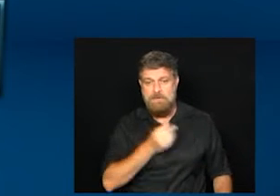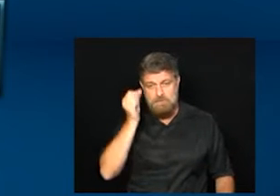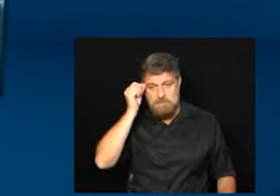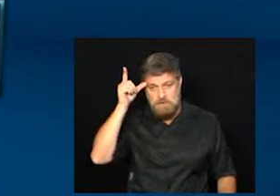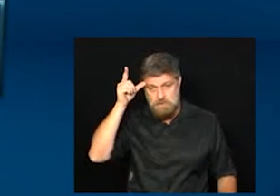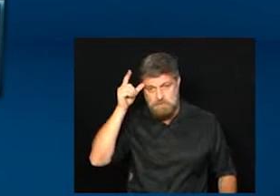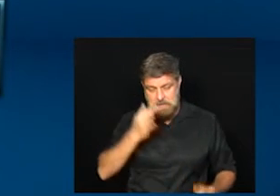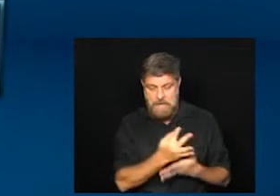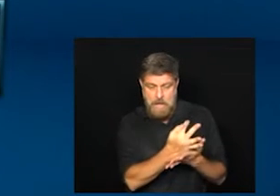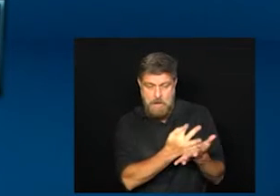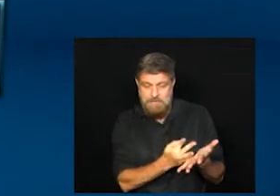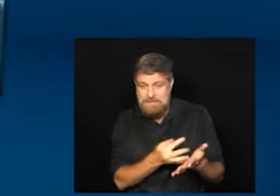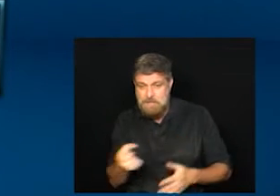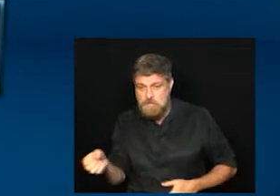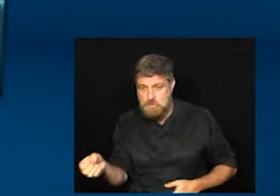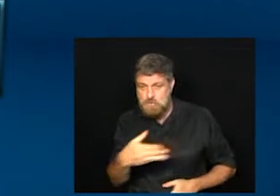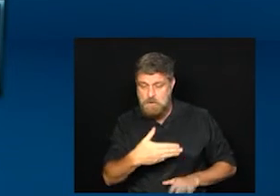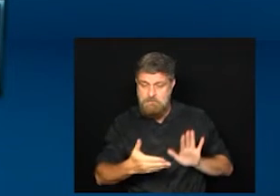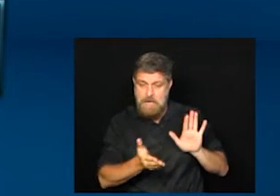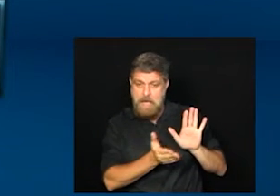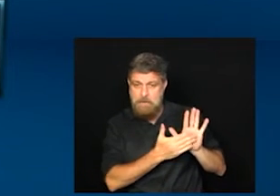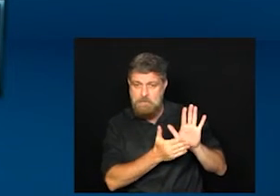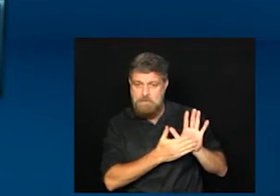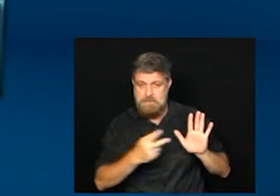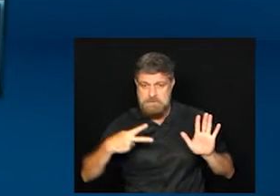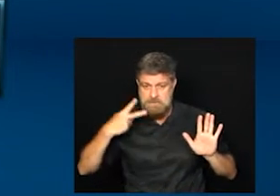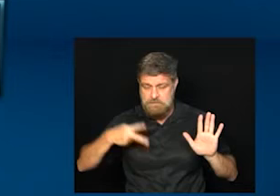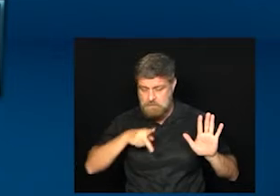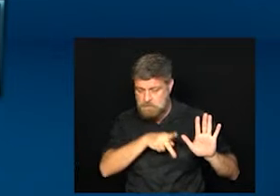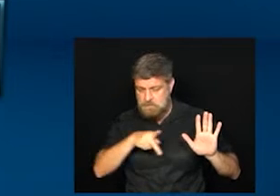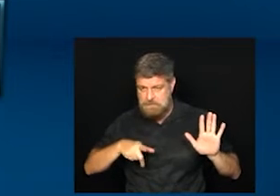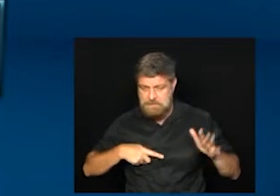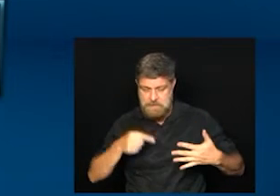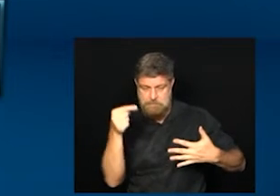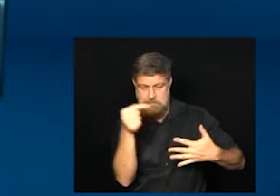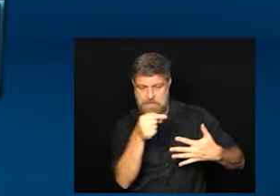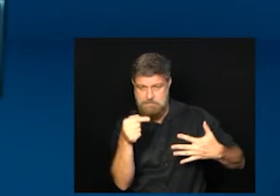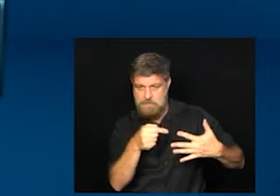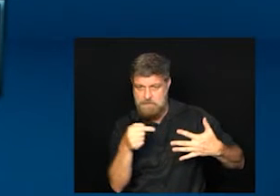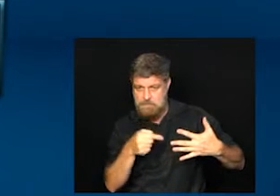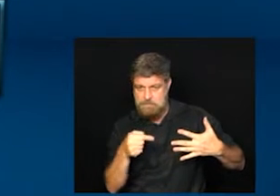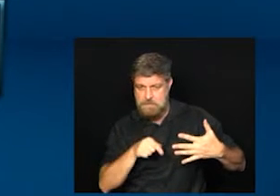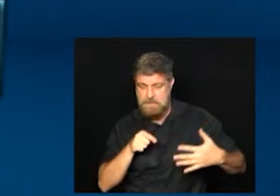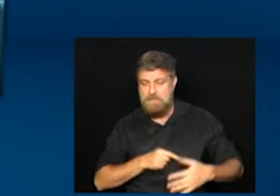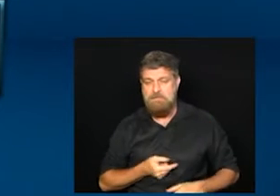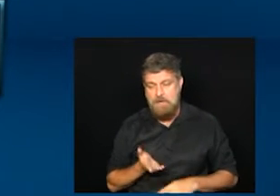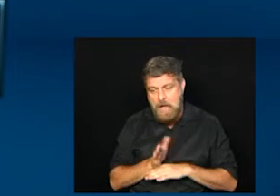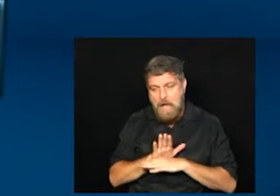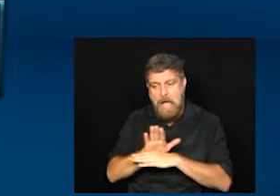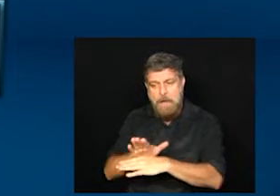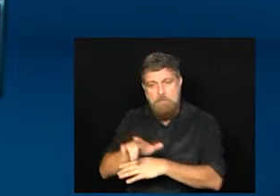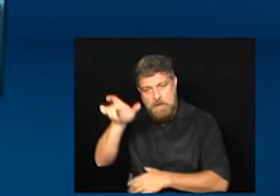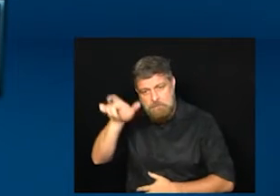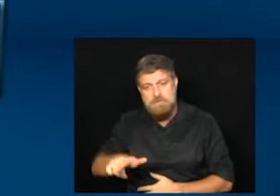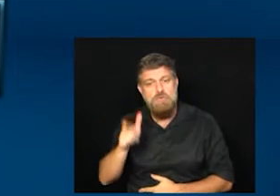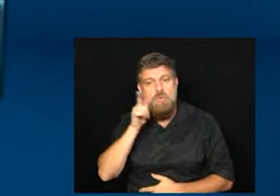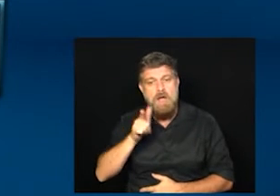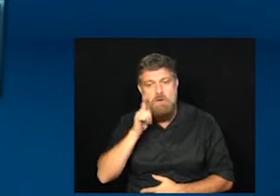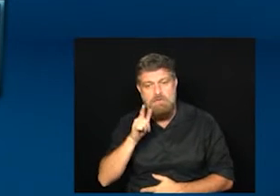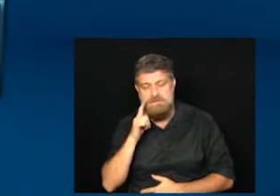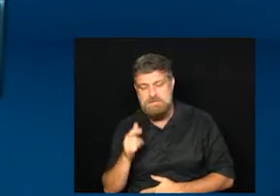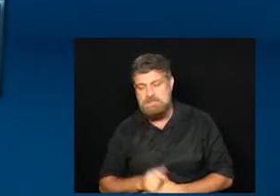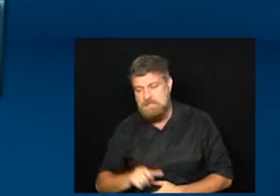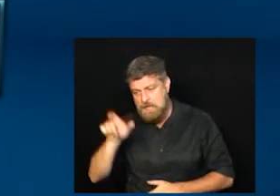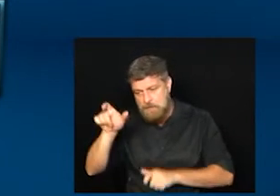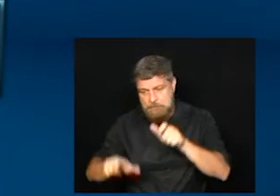nova redação proposta pelo parlamentar pontua quais benesses serão consideradas para conferir o selo para a